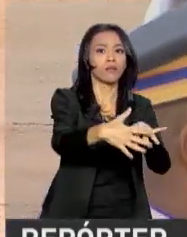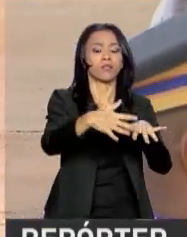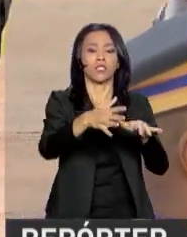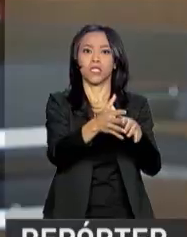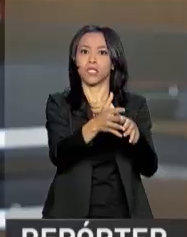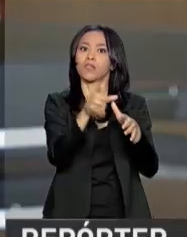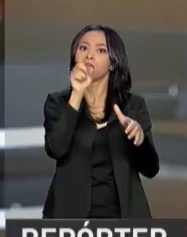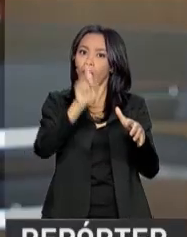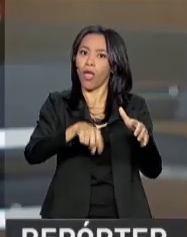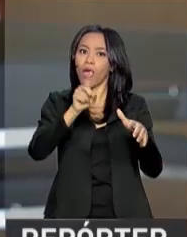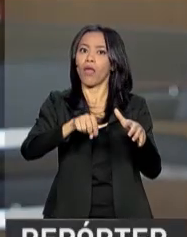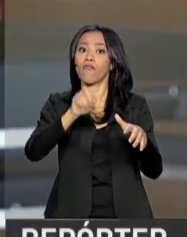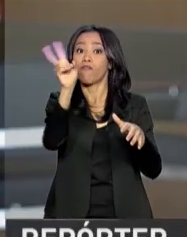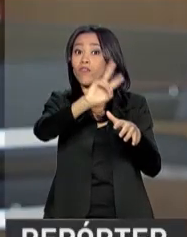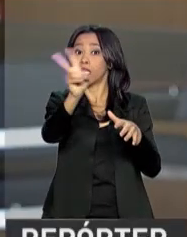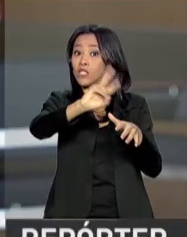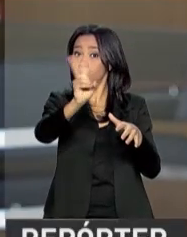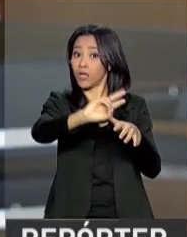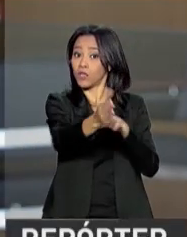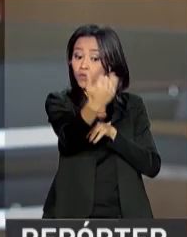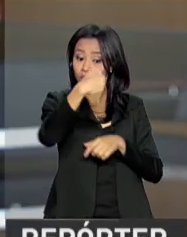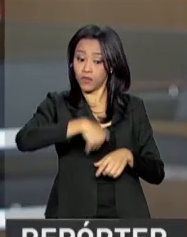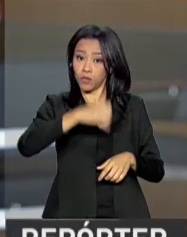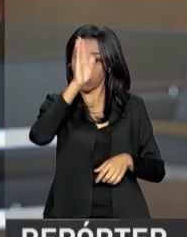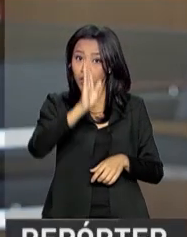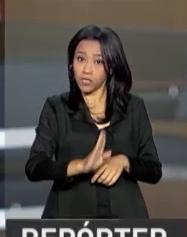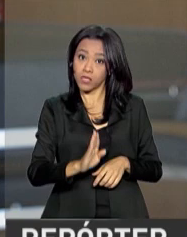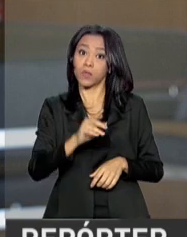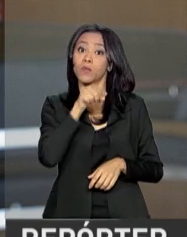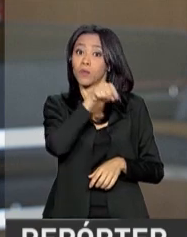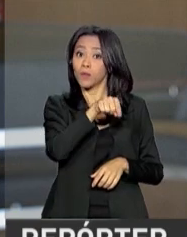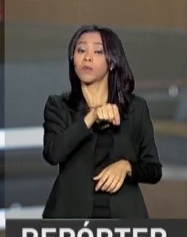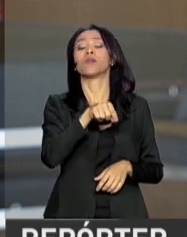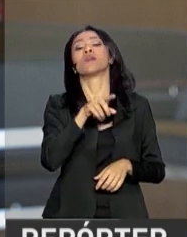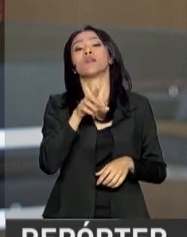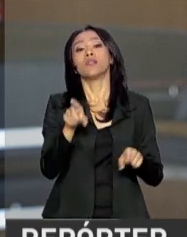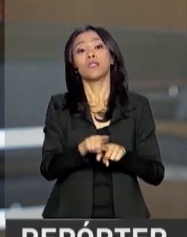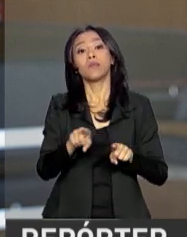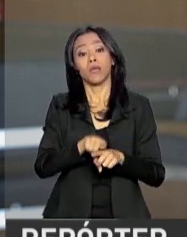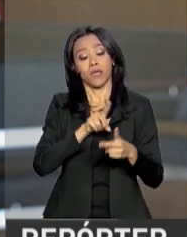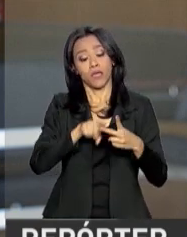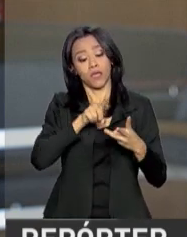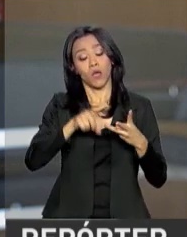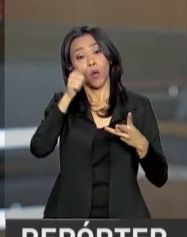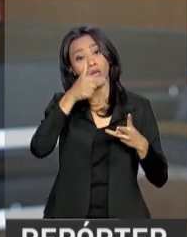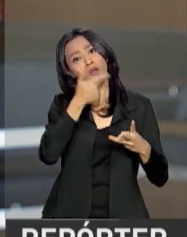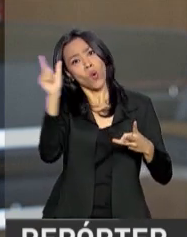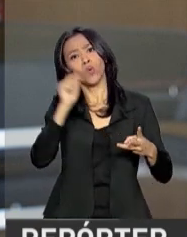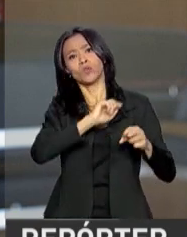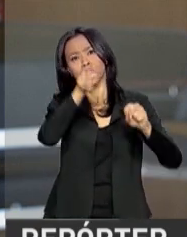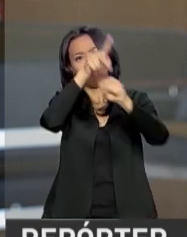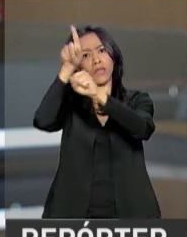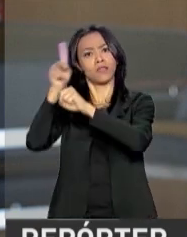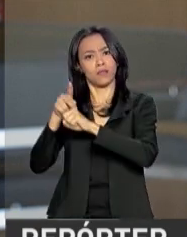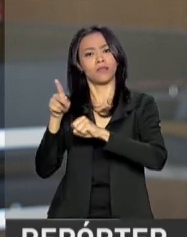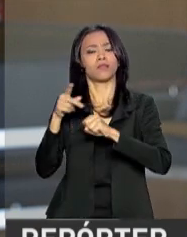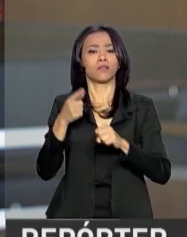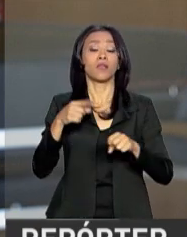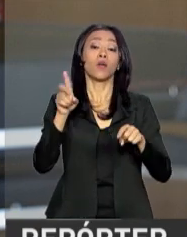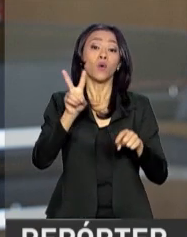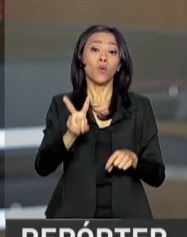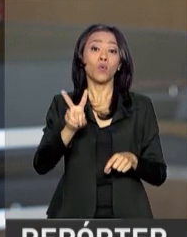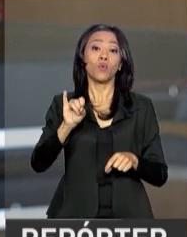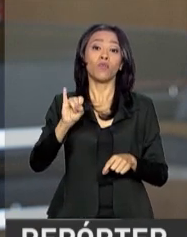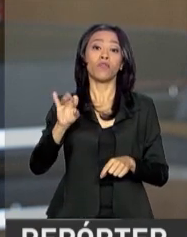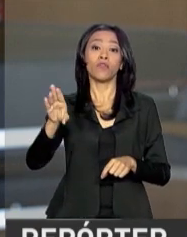a vida dos venezuelanos para o brasil que sai da venezuela e seguem para o brasil e também para outros países inclusive o vice presidente